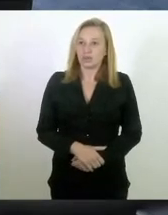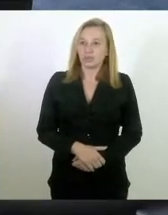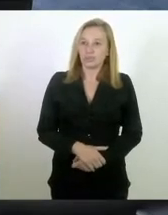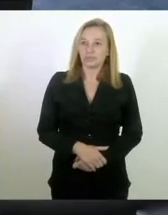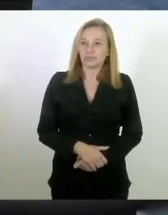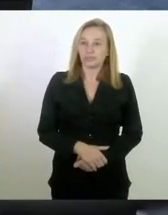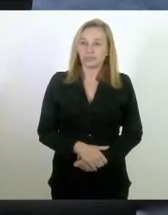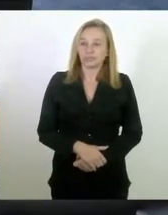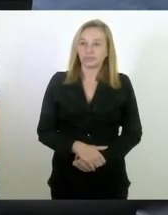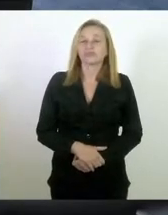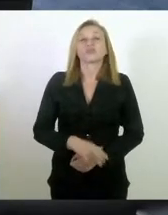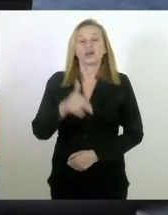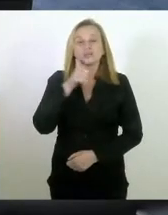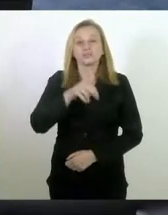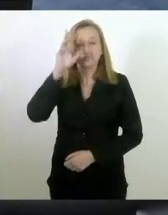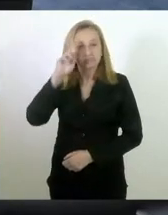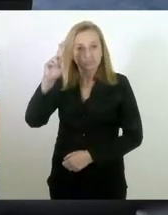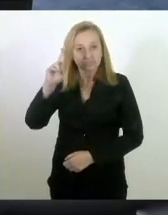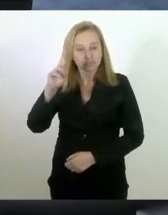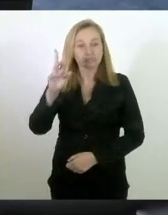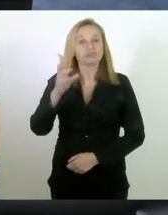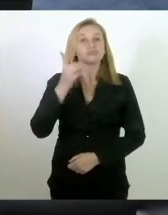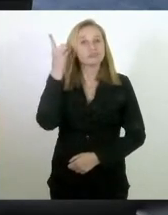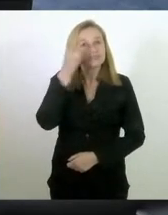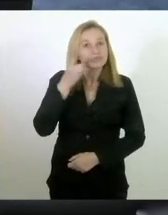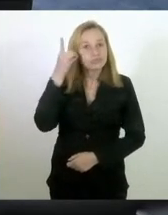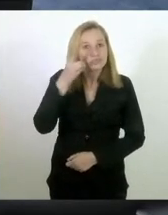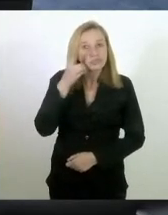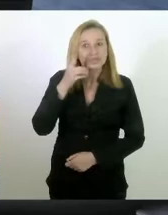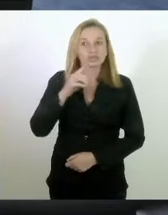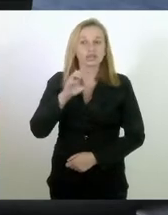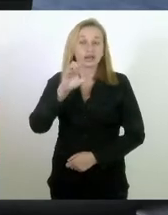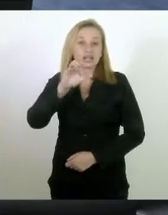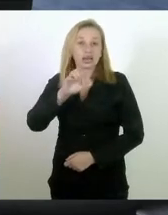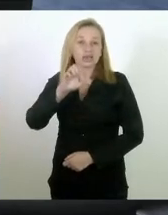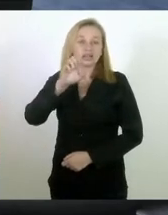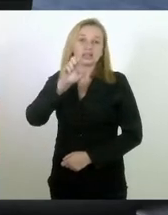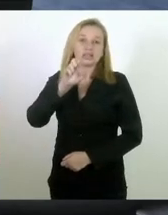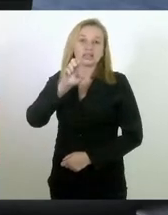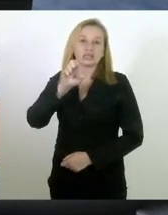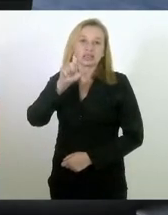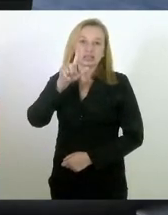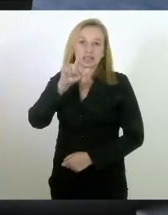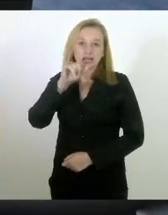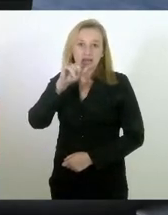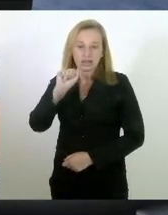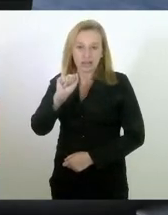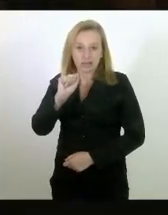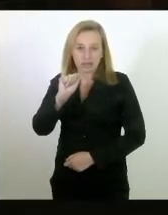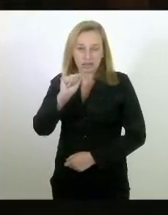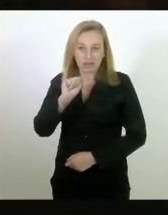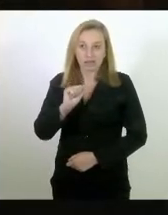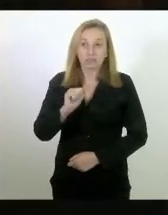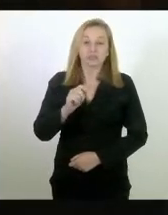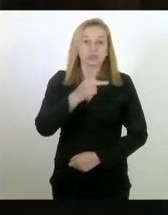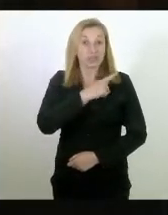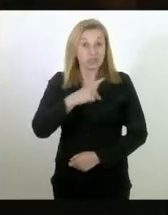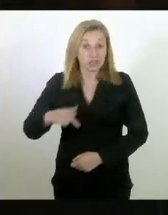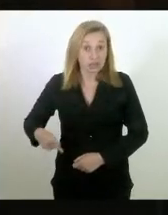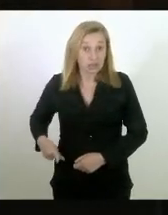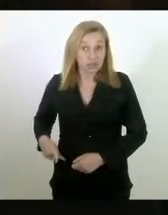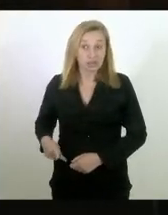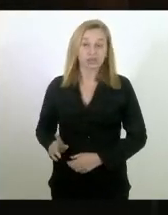e chora a deputada Célia Jordão presidente